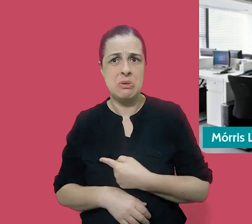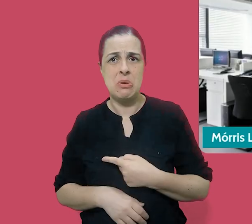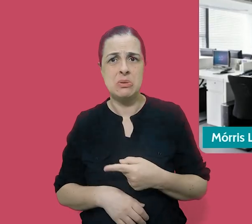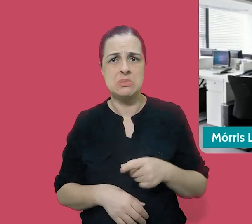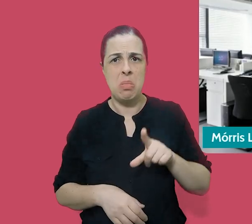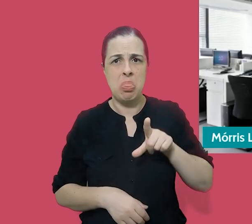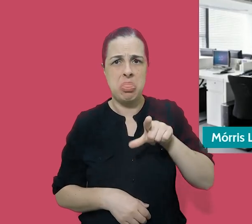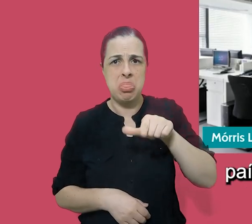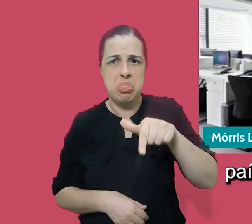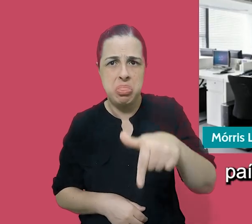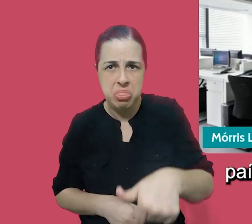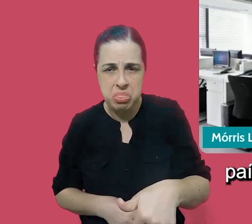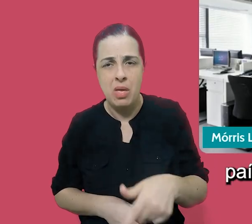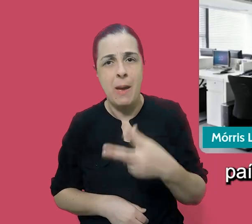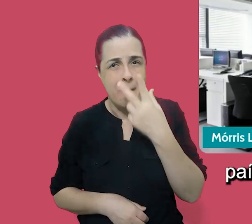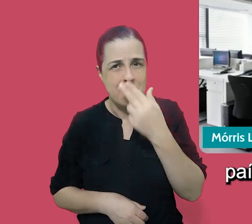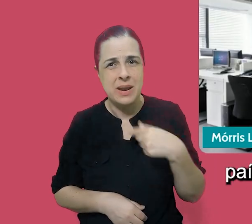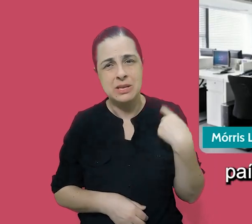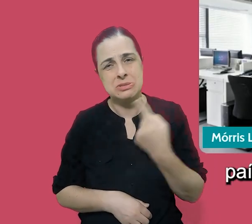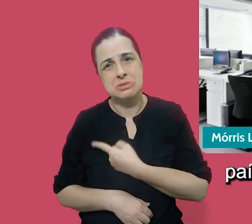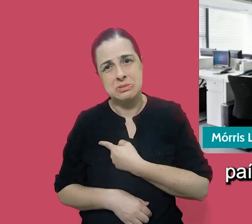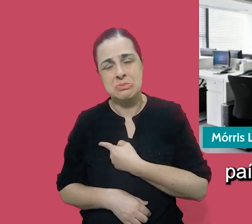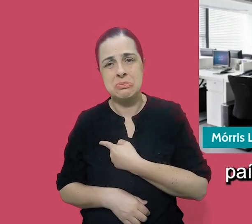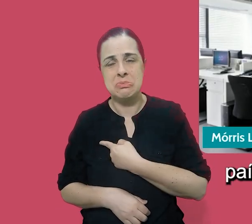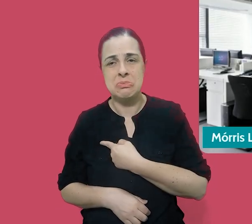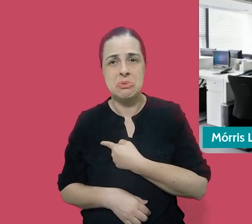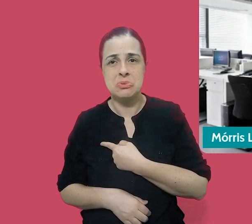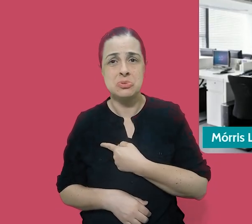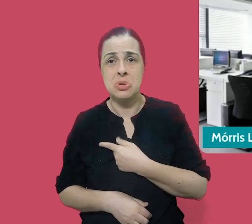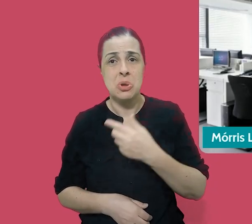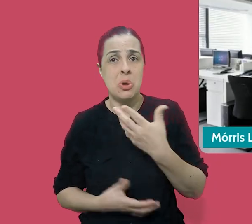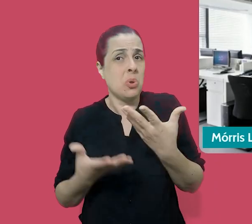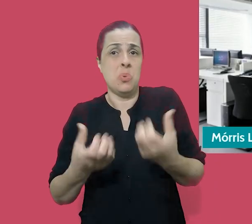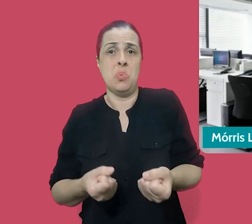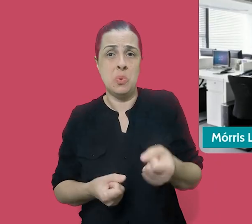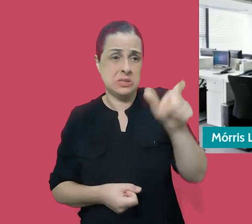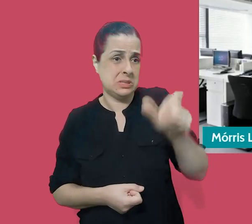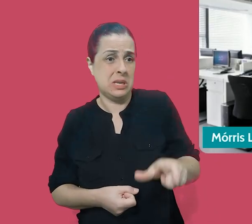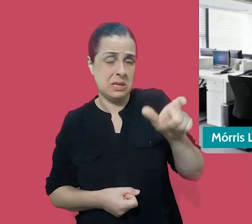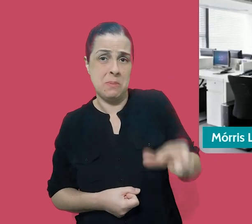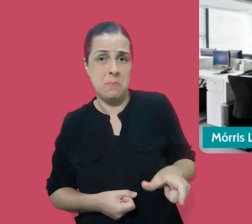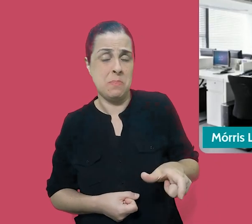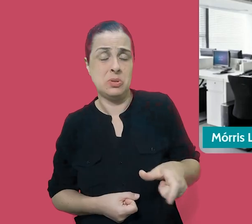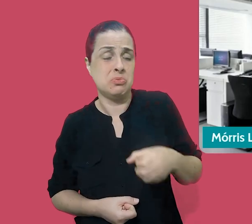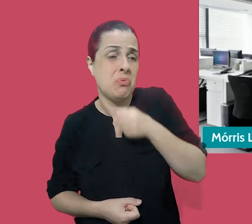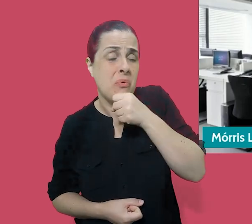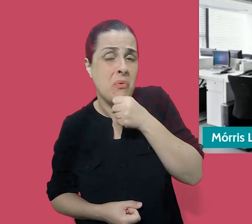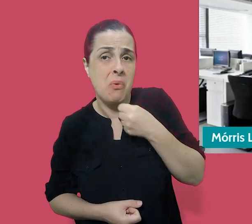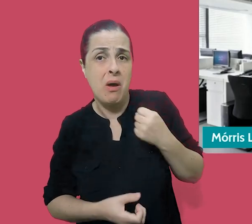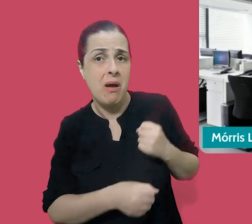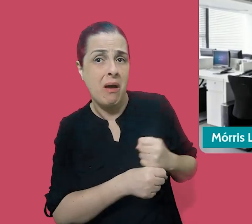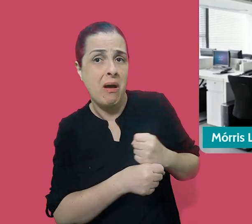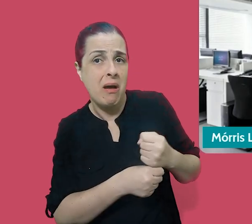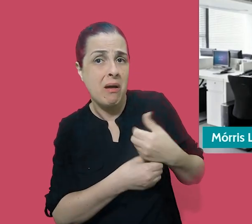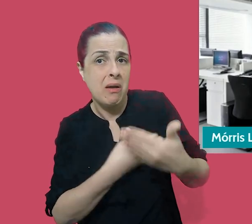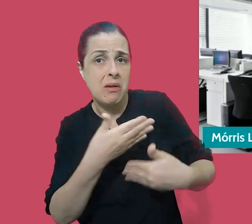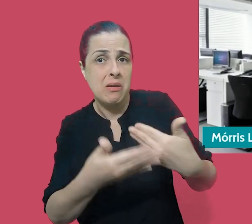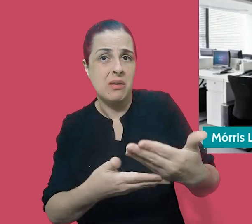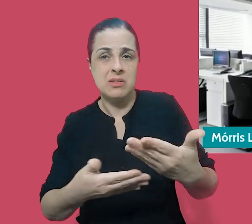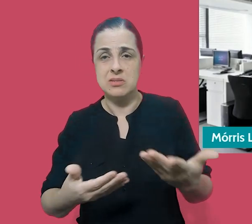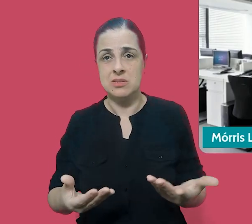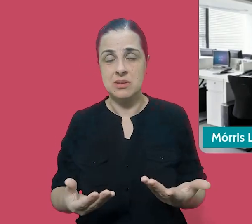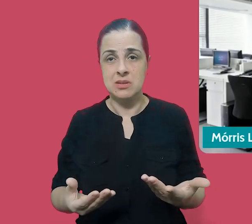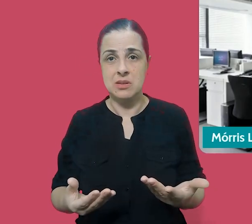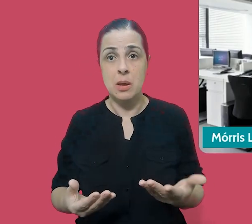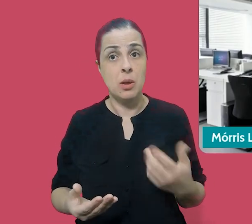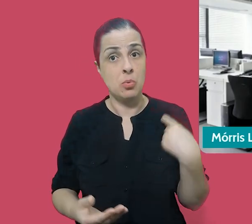outra visão sobre isso, países que já estão envelhecendo há muito mais tempo. Então a gente precisa ter uma educação também sobre isso